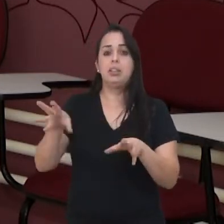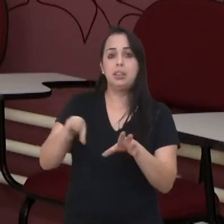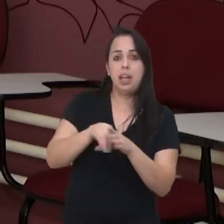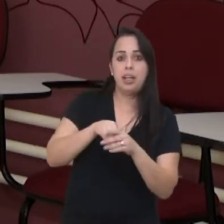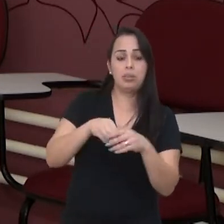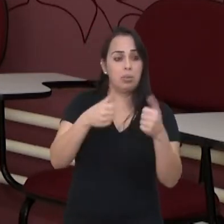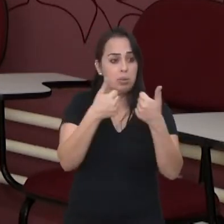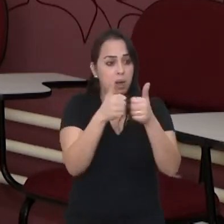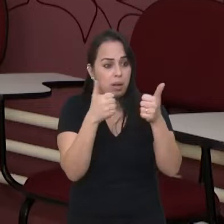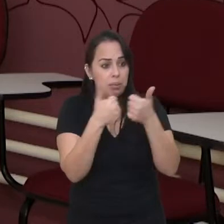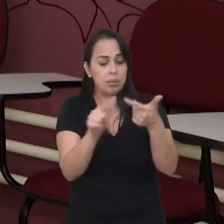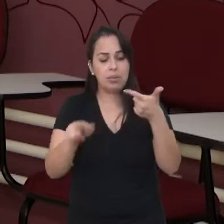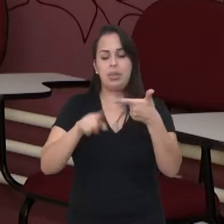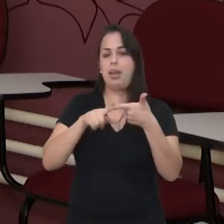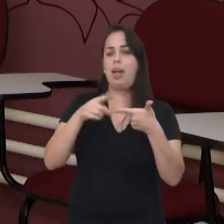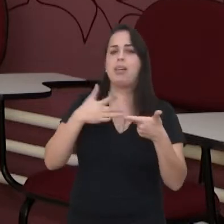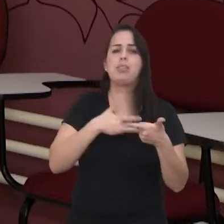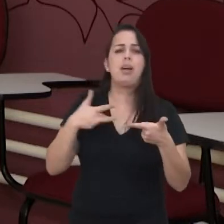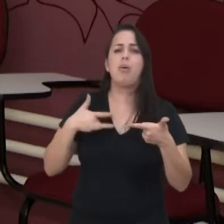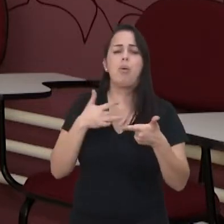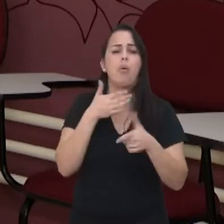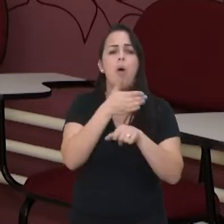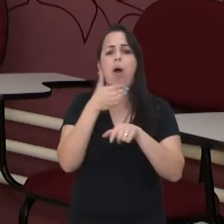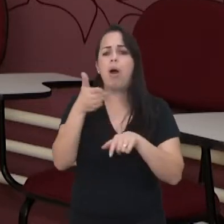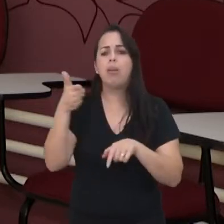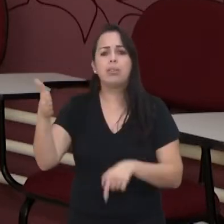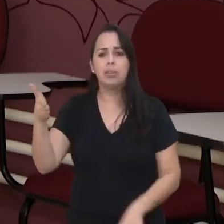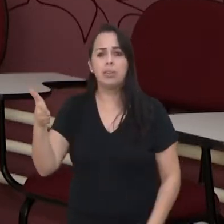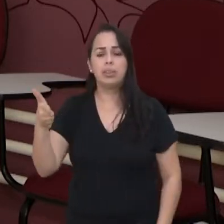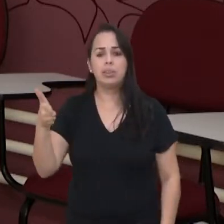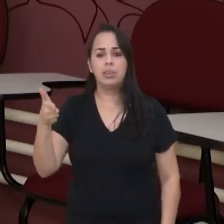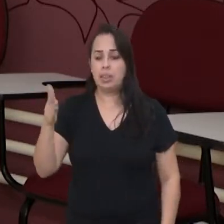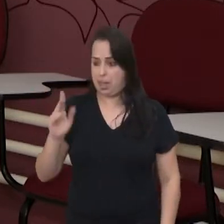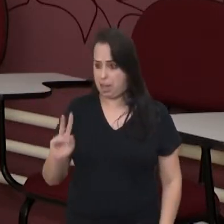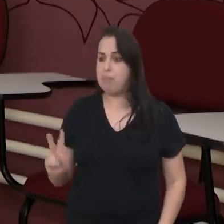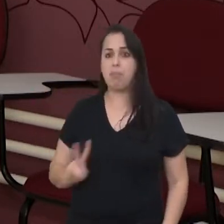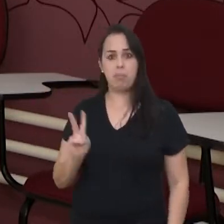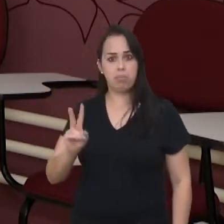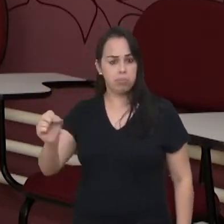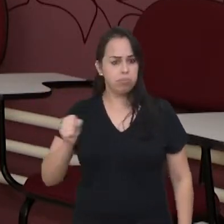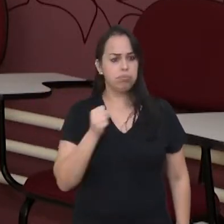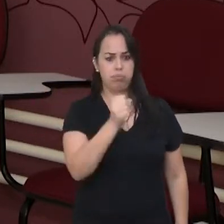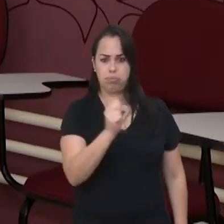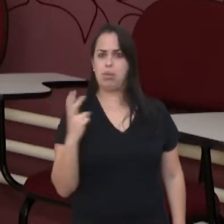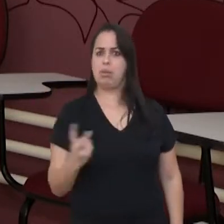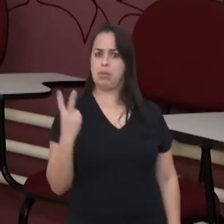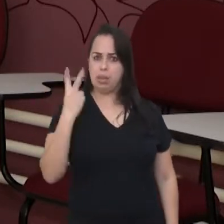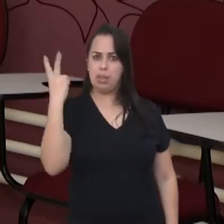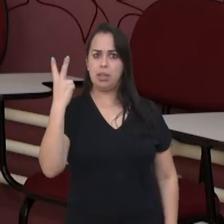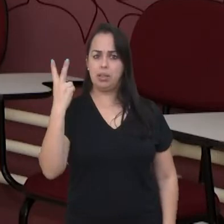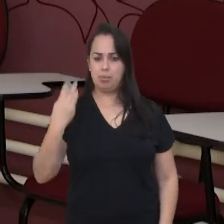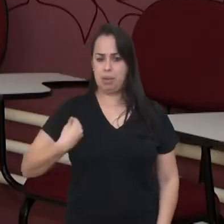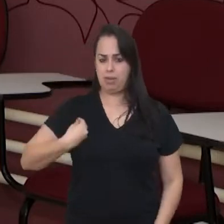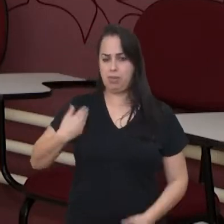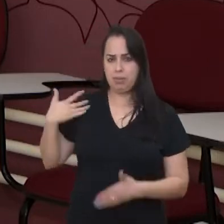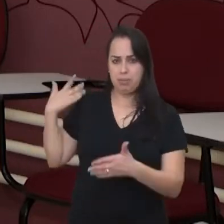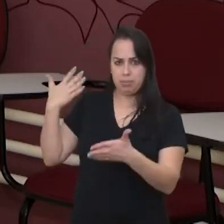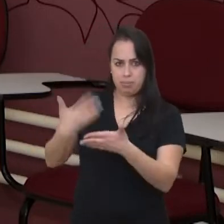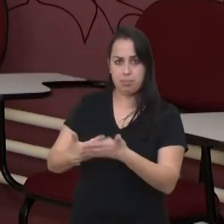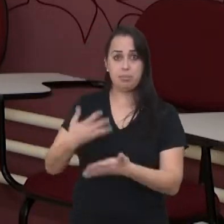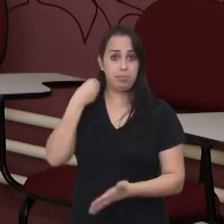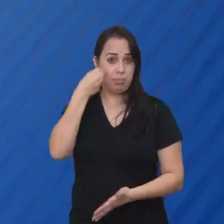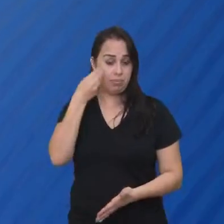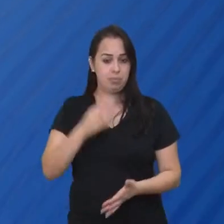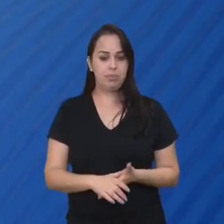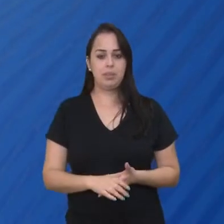situação, seja no transporte, seja na saúde, em qualquer órgão que o idoso esteja, ele ser valorizado por toda a sua trajetória de